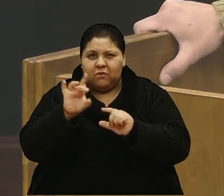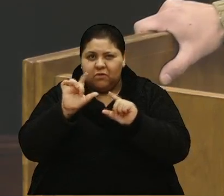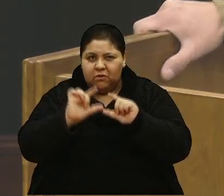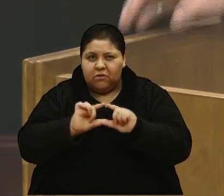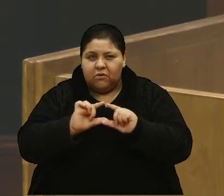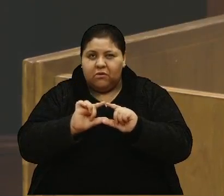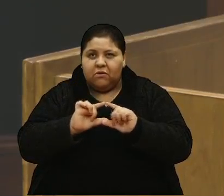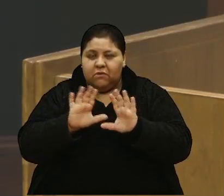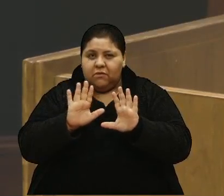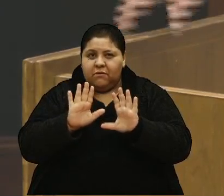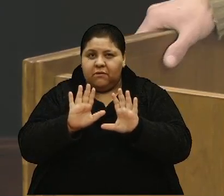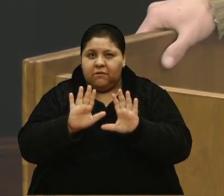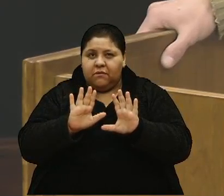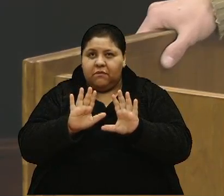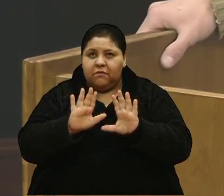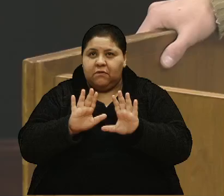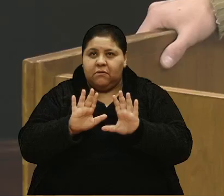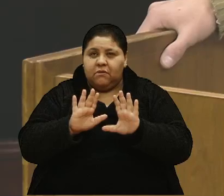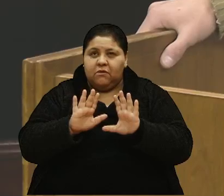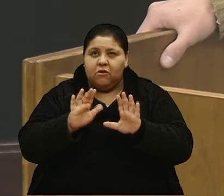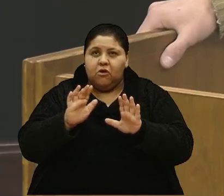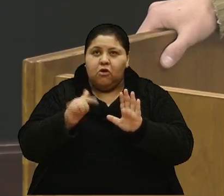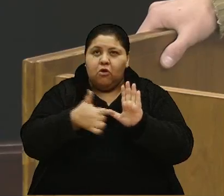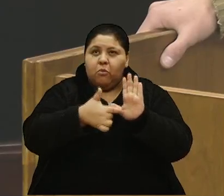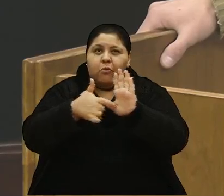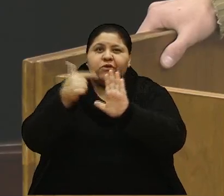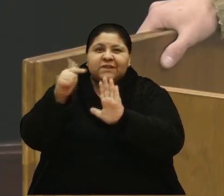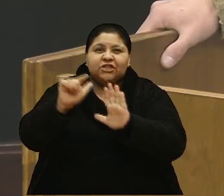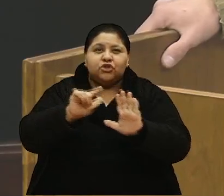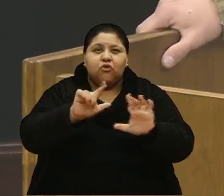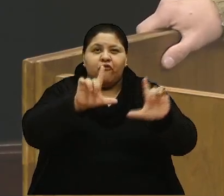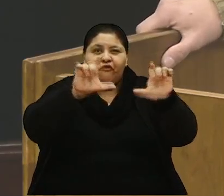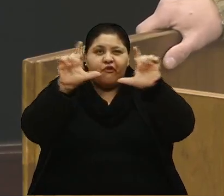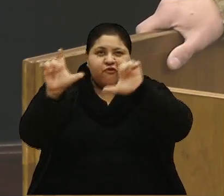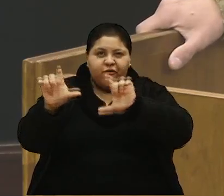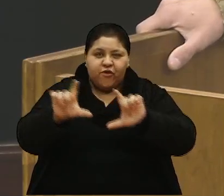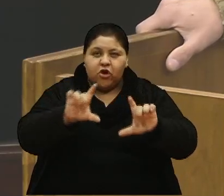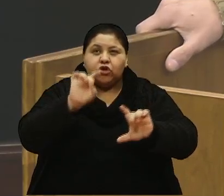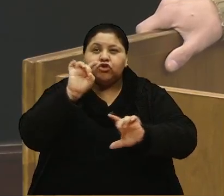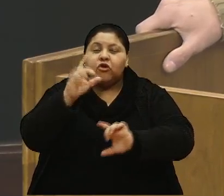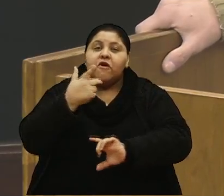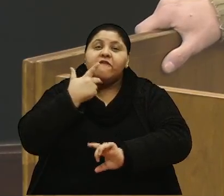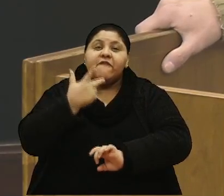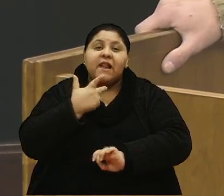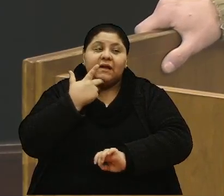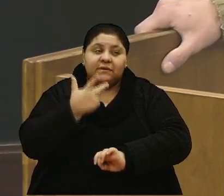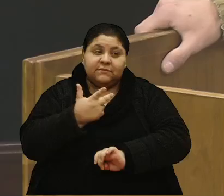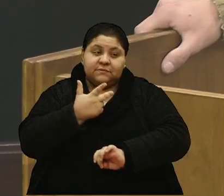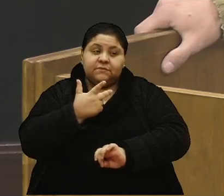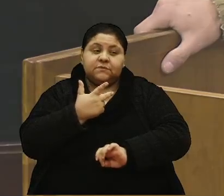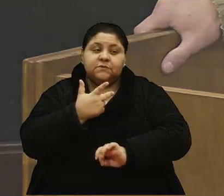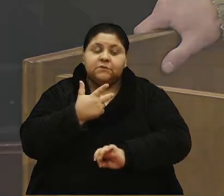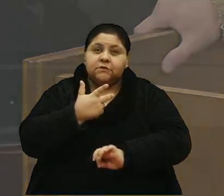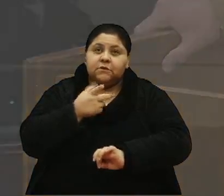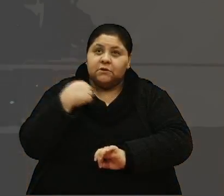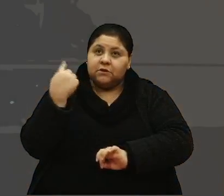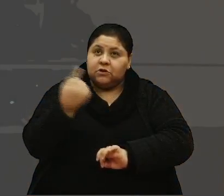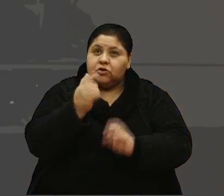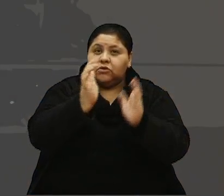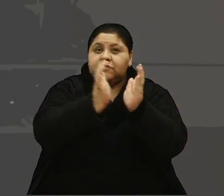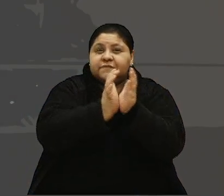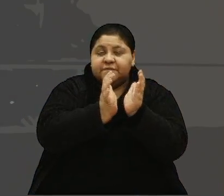Gabriel, vamos exibir de novo aquelas fotos. Eu quero só frisar ali, até estava ali o nosso